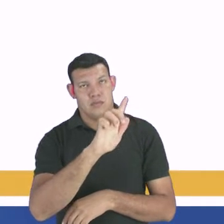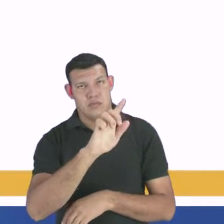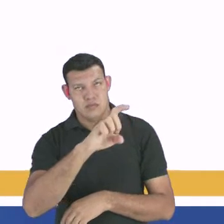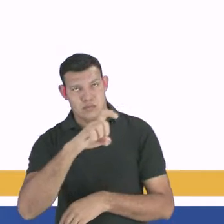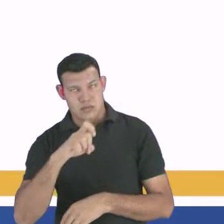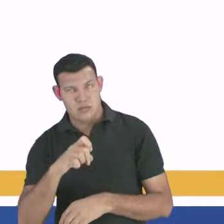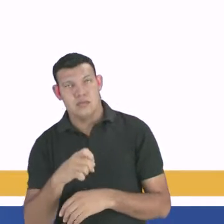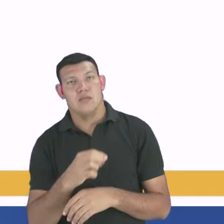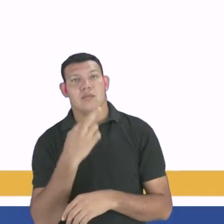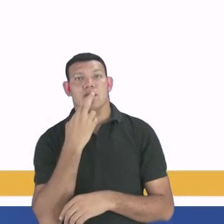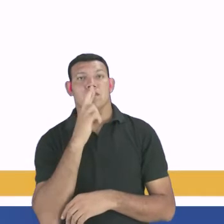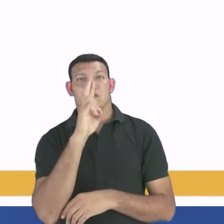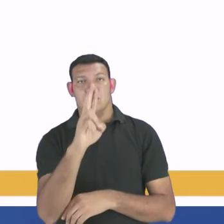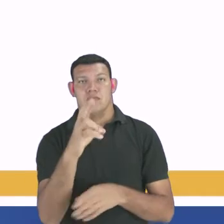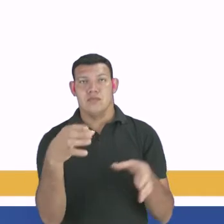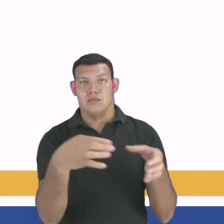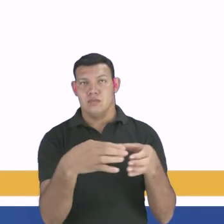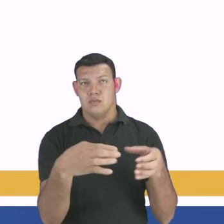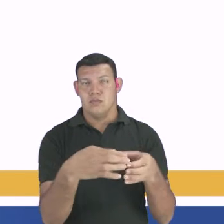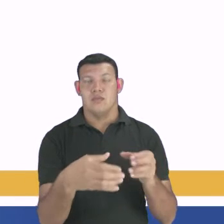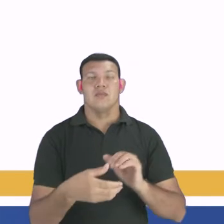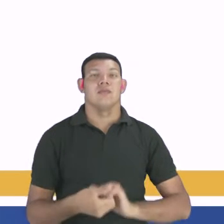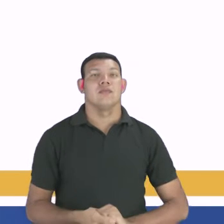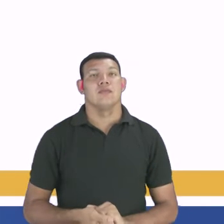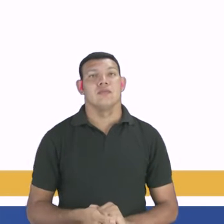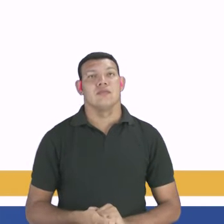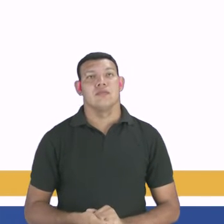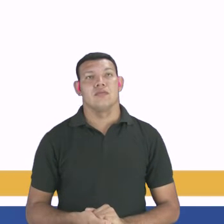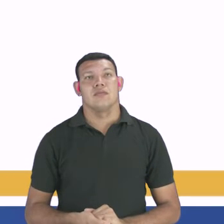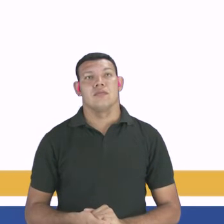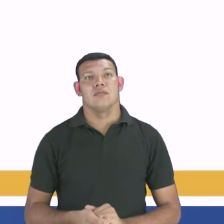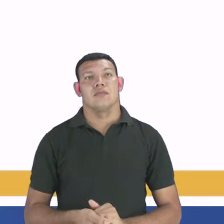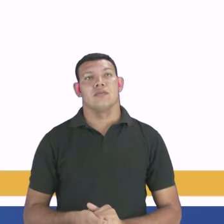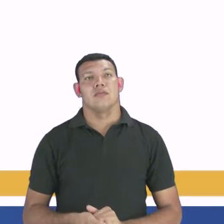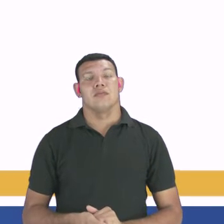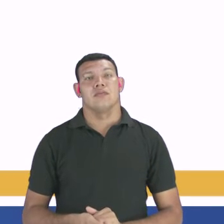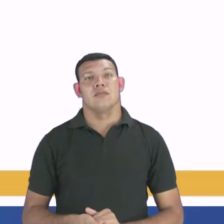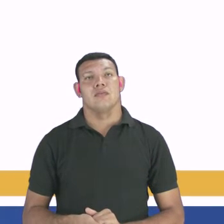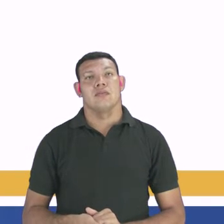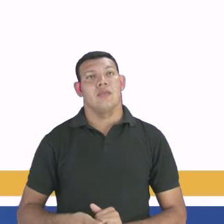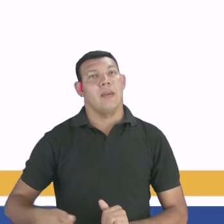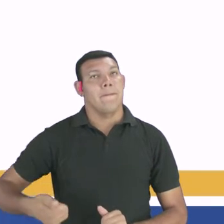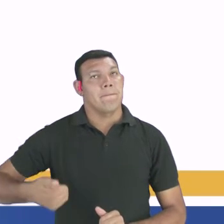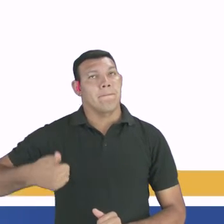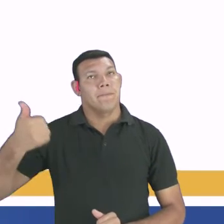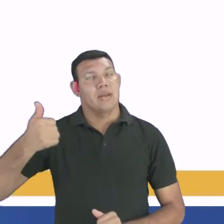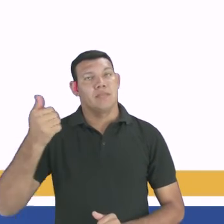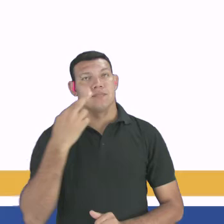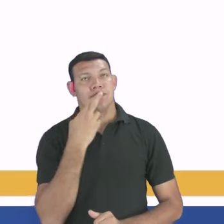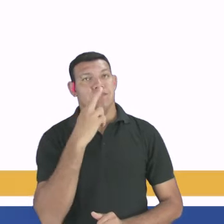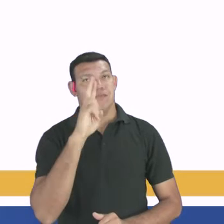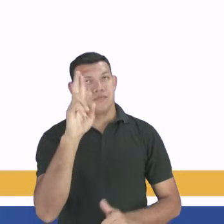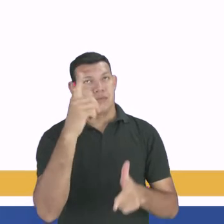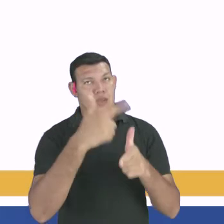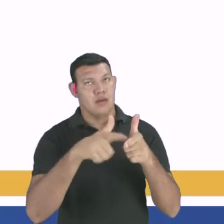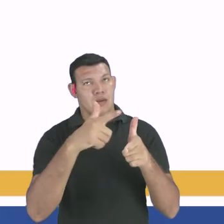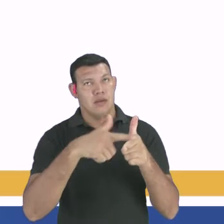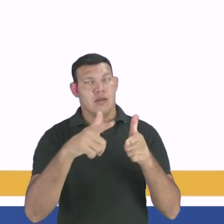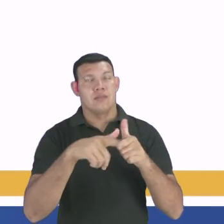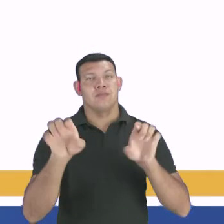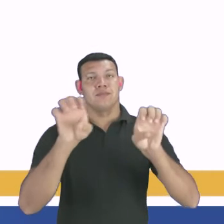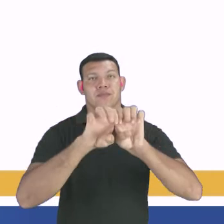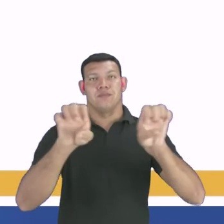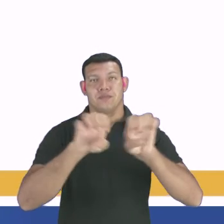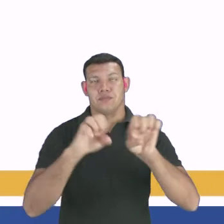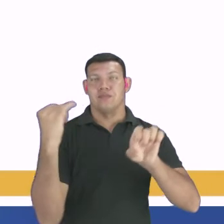conjunto solução tudo bem a primeira situação que nós vamos ver hoje é a primeira